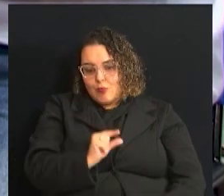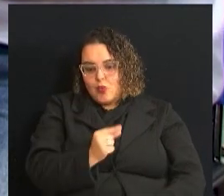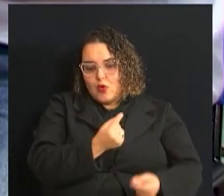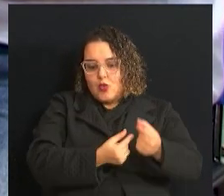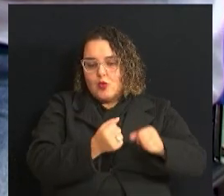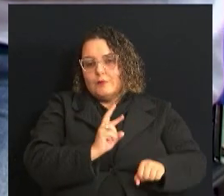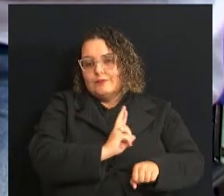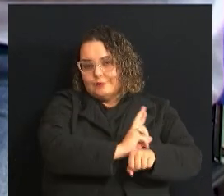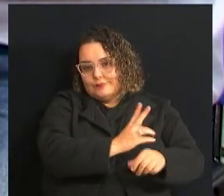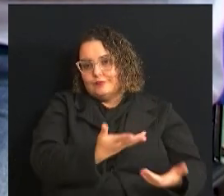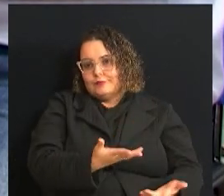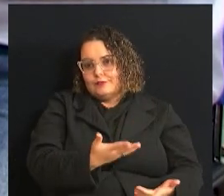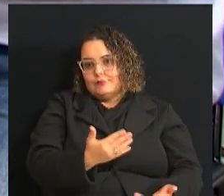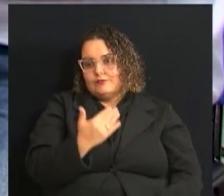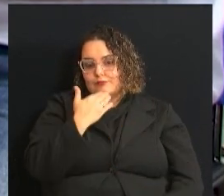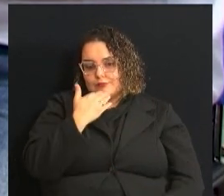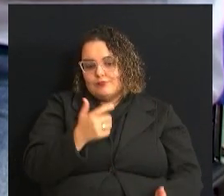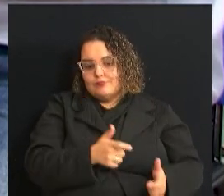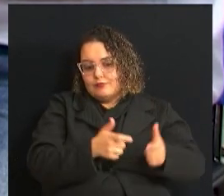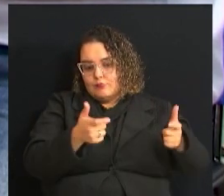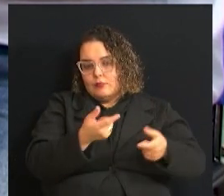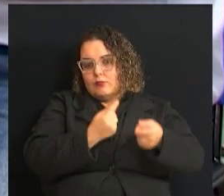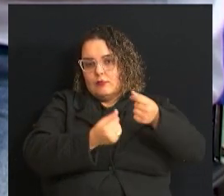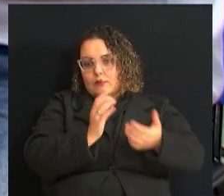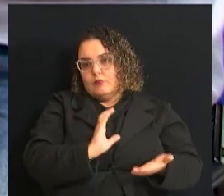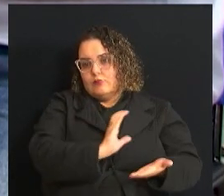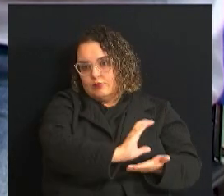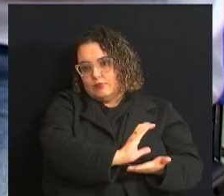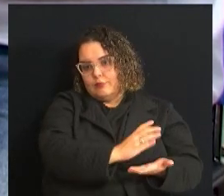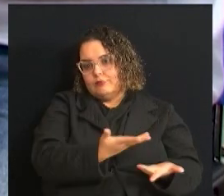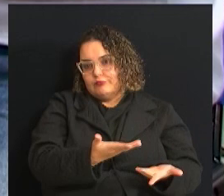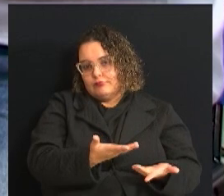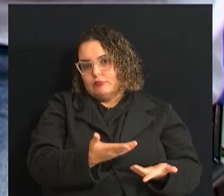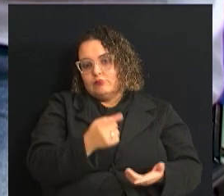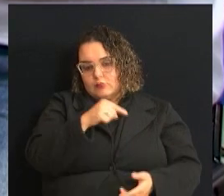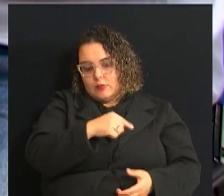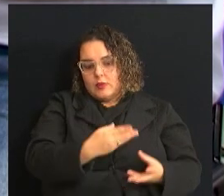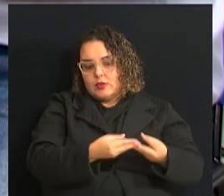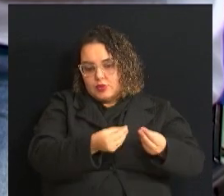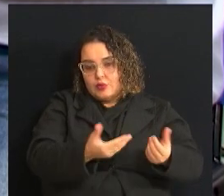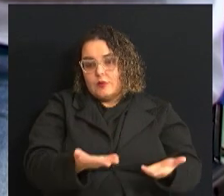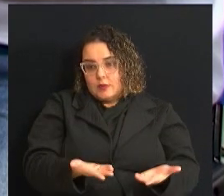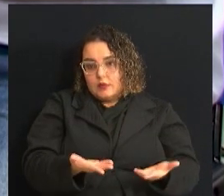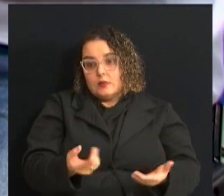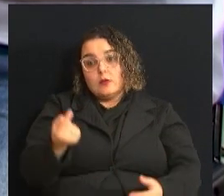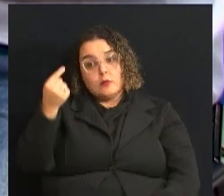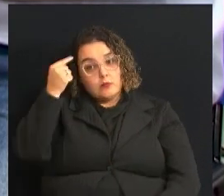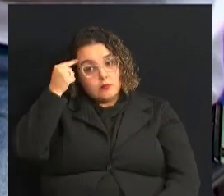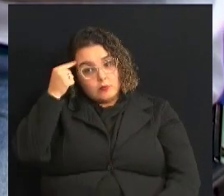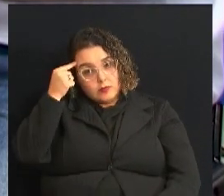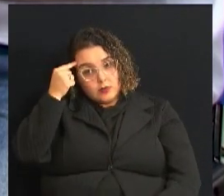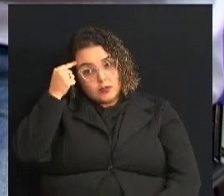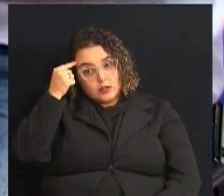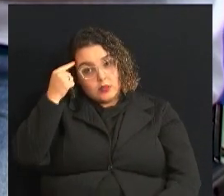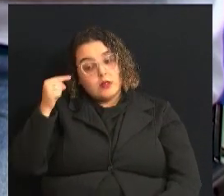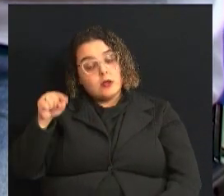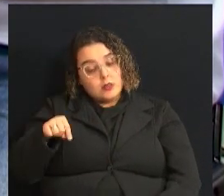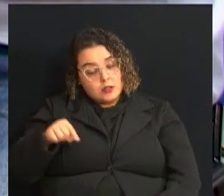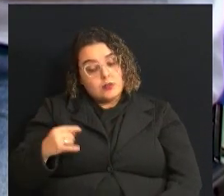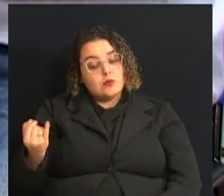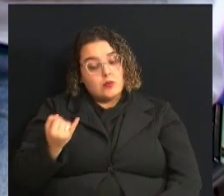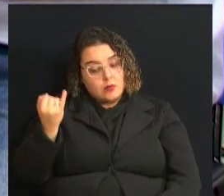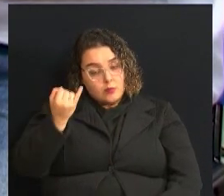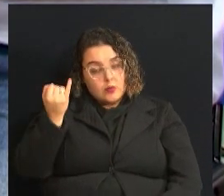e que demanda maior investimento para que, de fato, ela seja uma educação de qualidade. Então, penso que esse é um ponto muito importante, né, para a